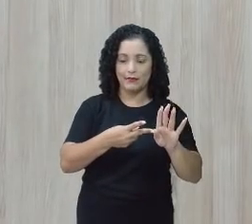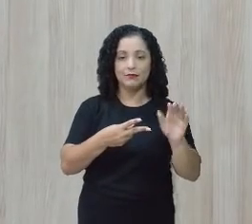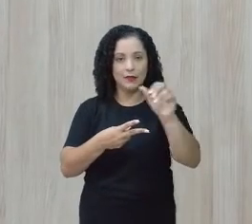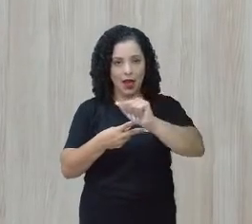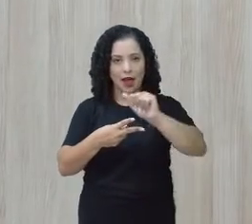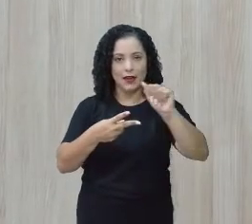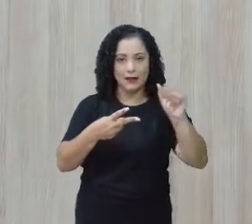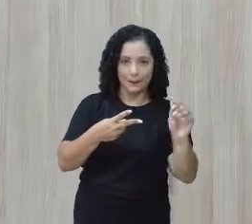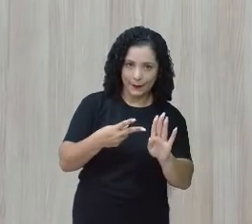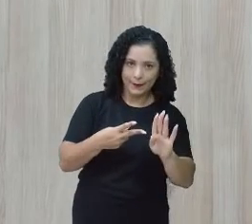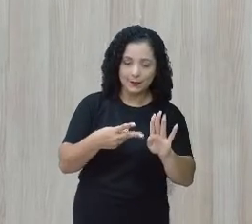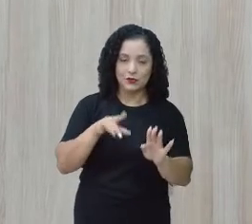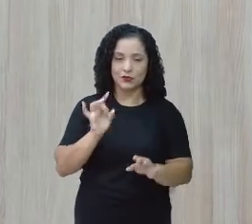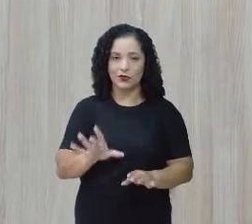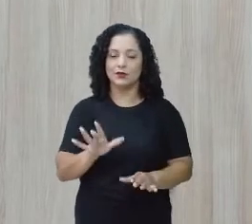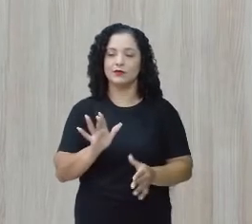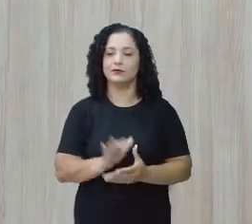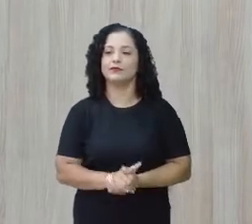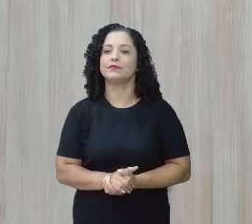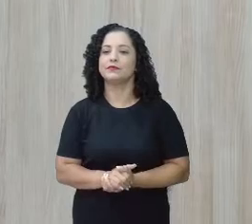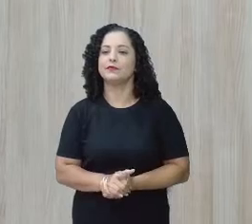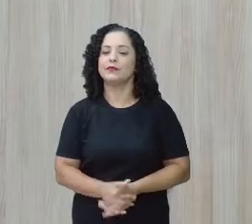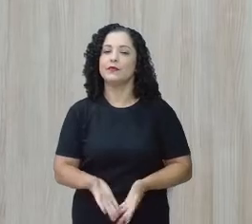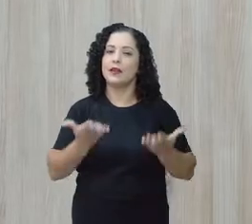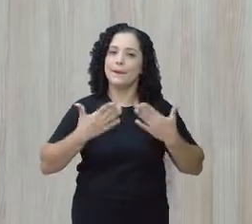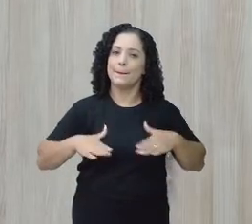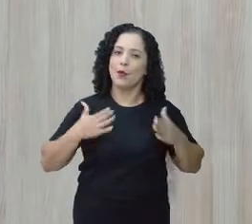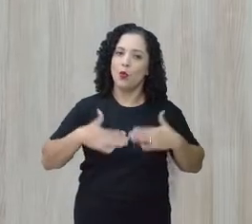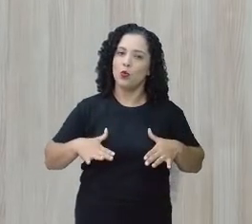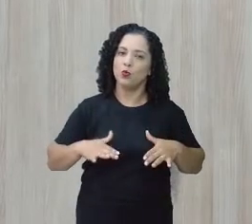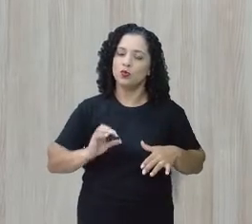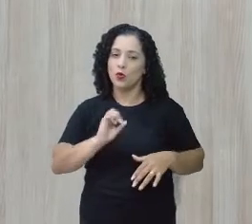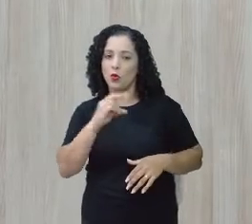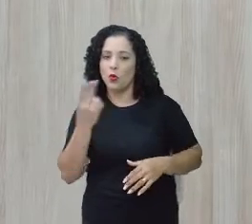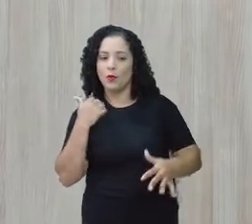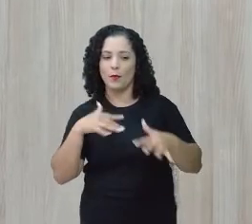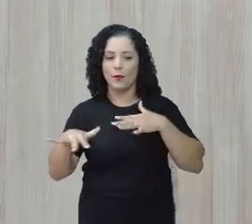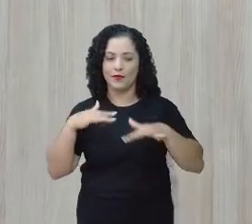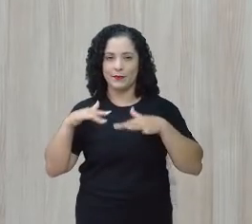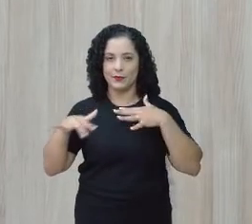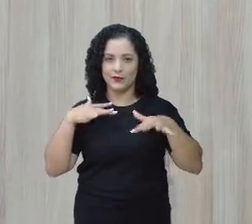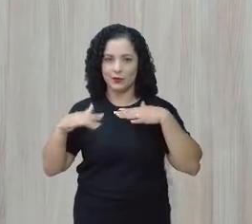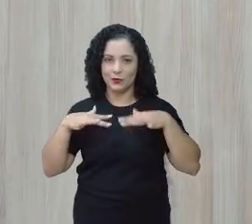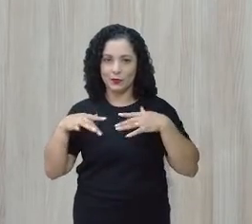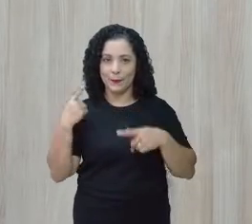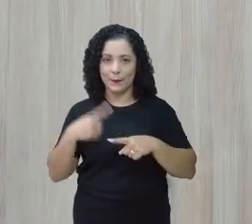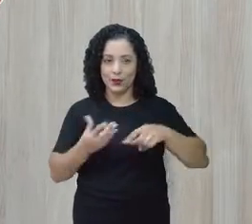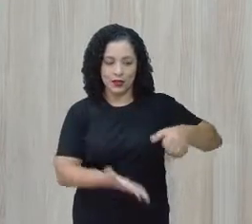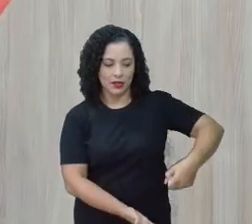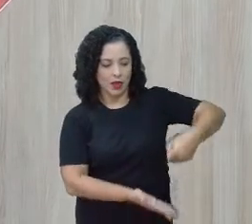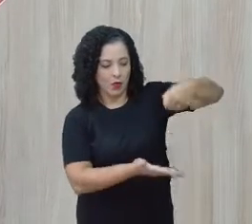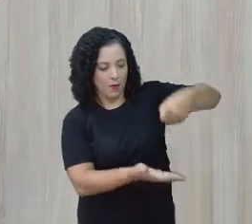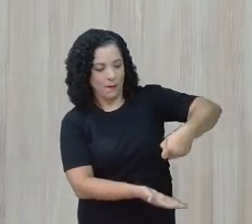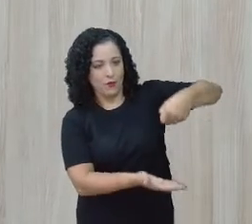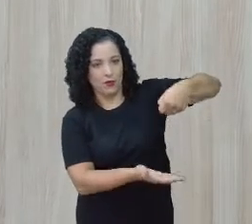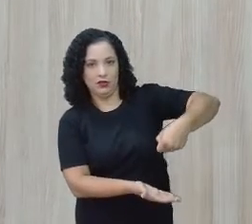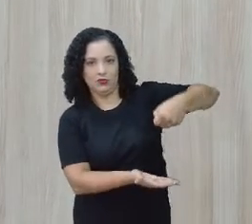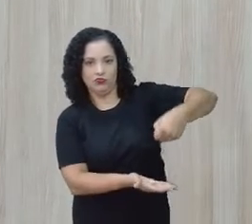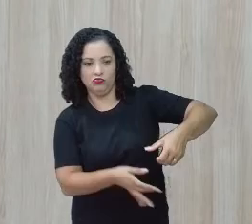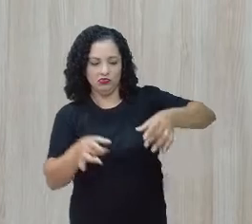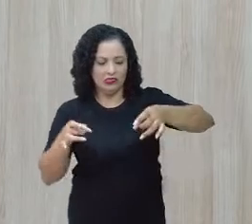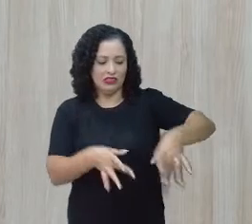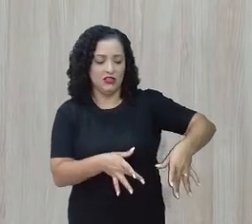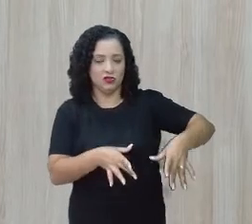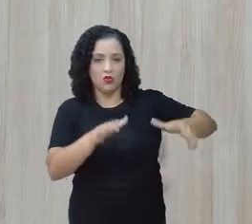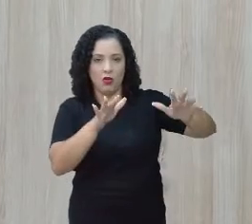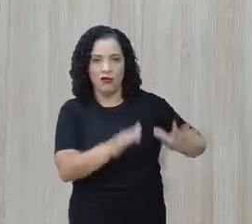vocês têm apenas 2 opções. A questão de repouso e movimento, porque eu estou dizendo aí que o baldinho, né, esqueceram lá, se